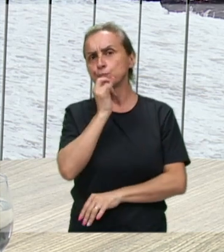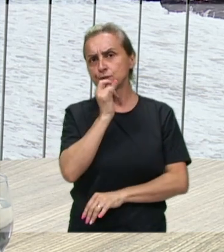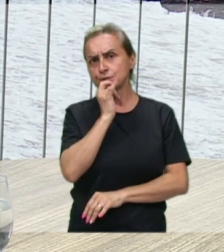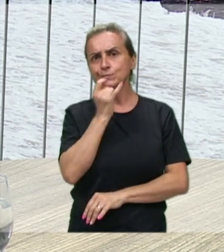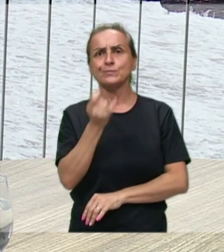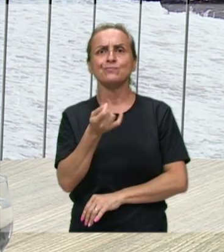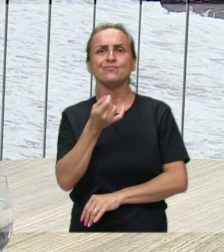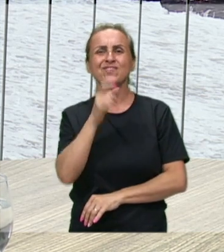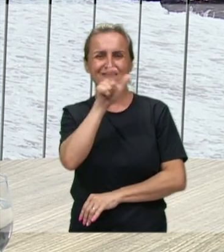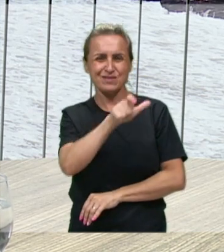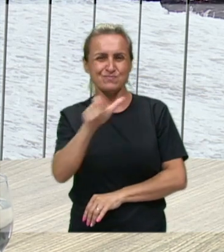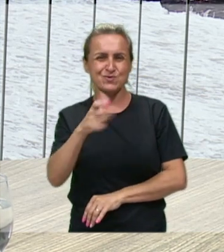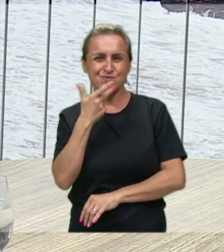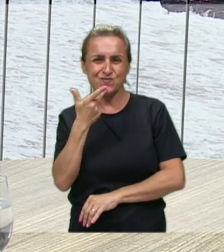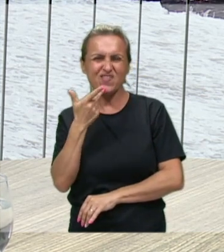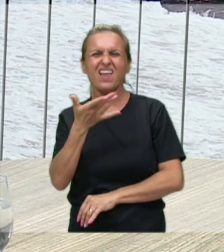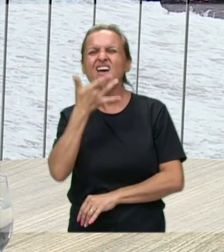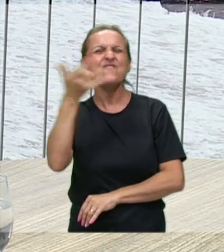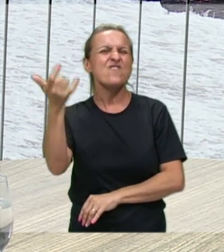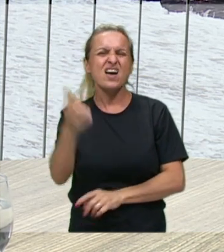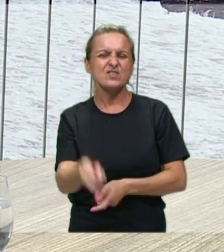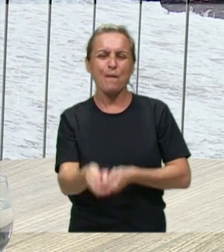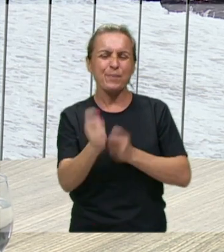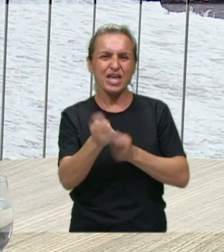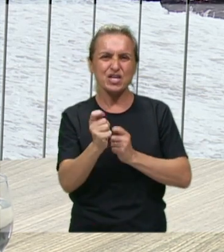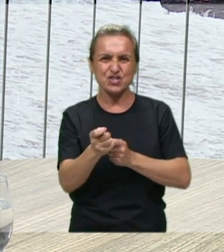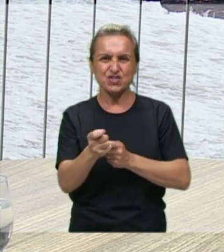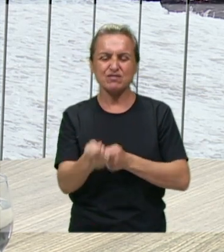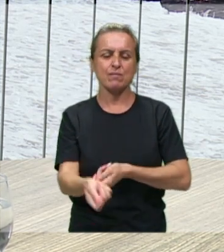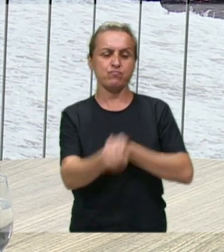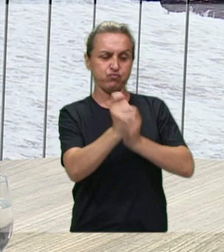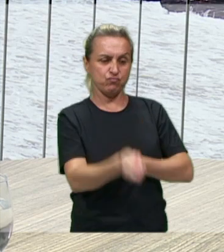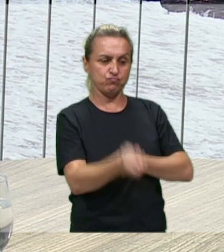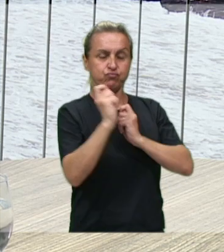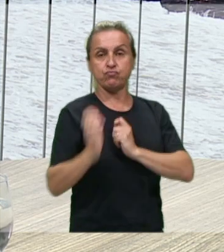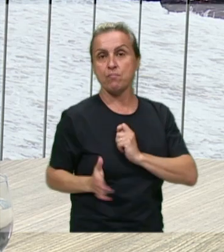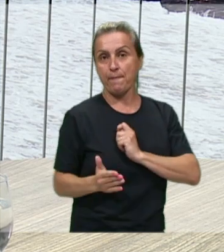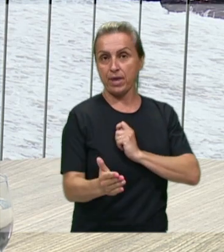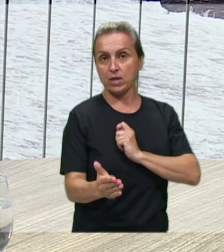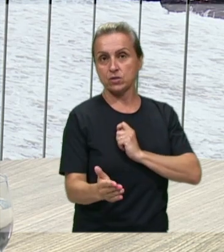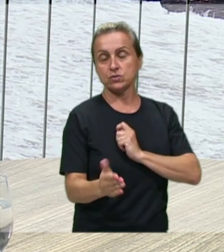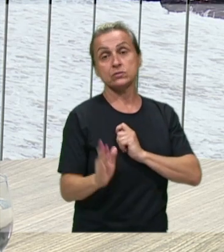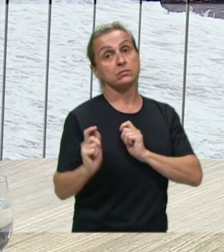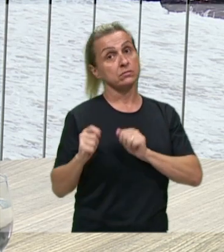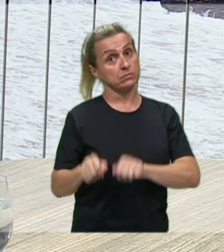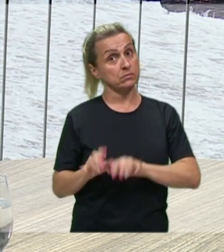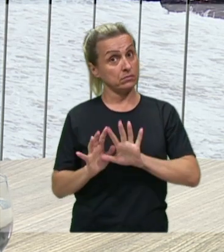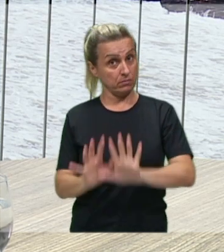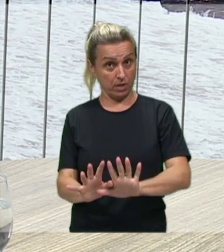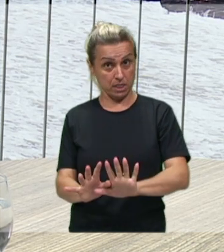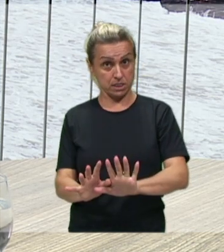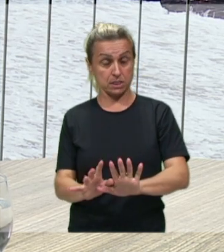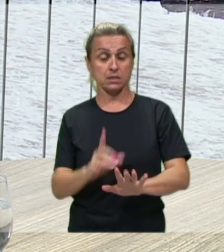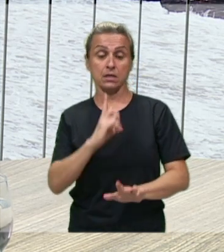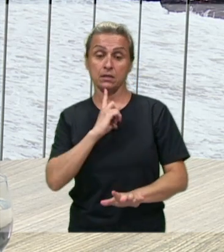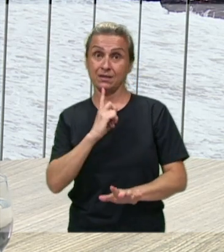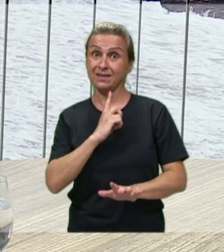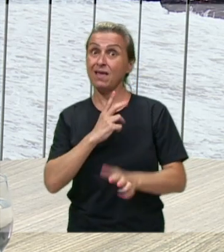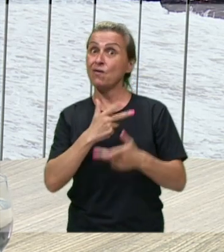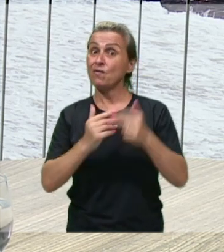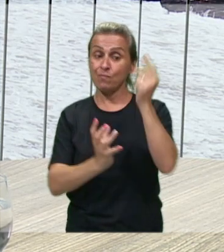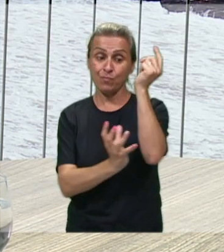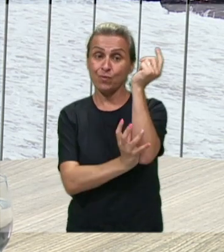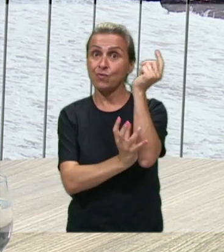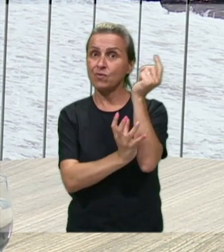só fora da busca. Não é assim, existe um estudo, existe certo, o barco ficar competitivo